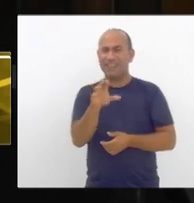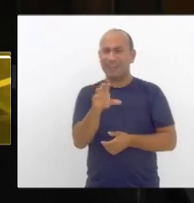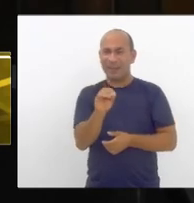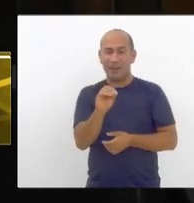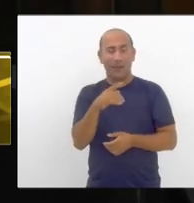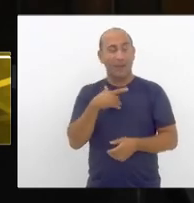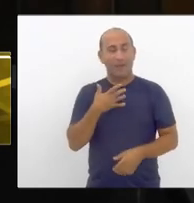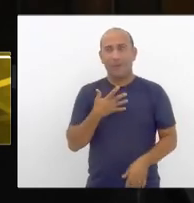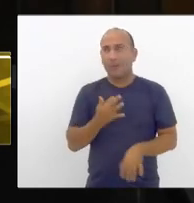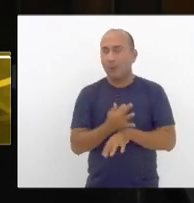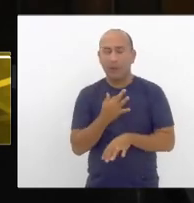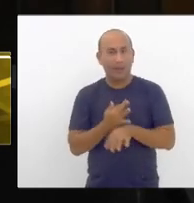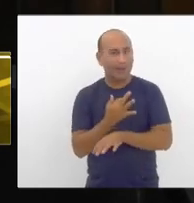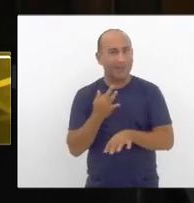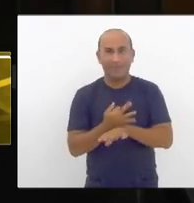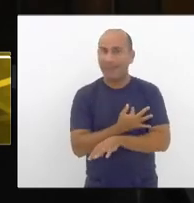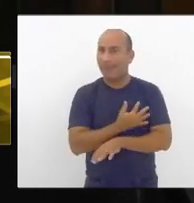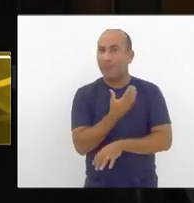insuportável